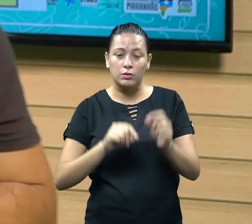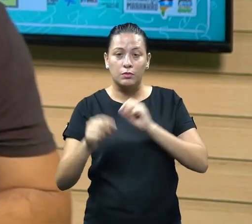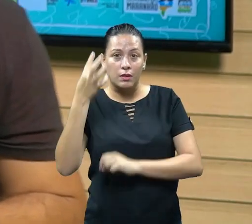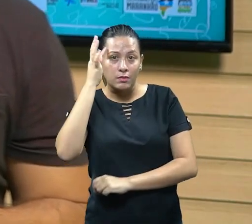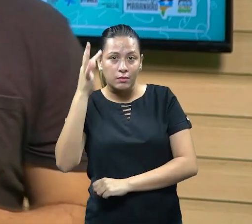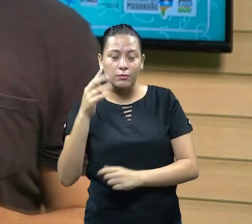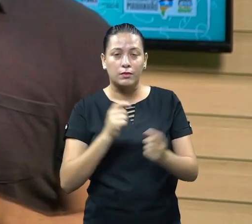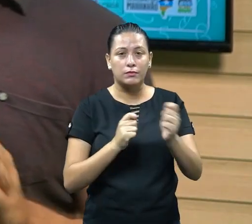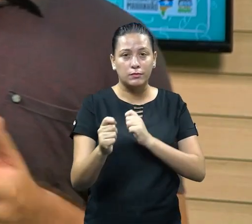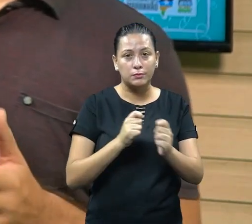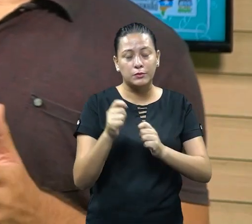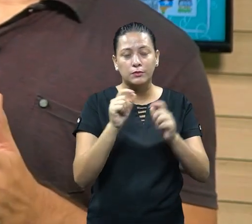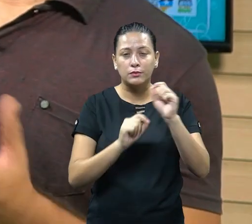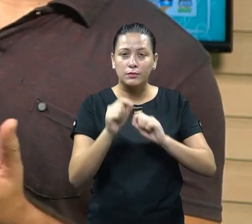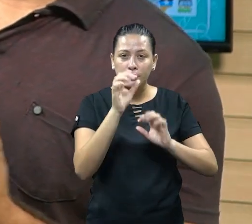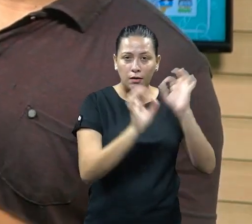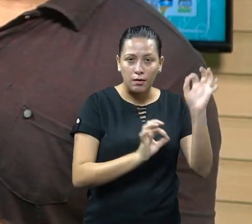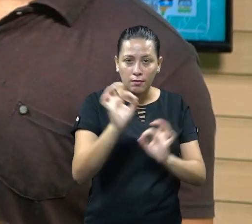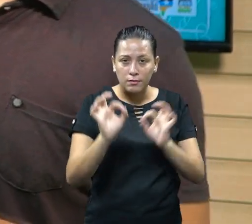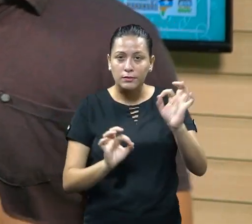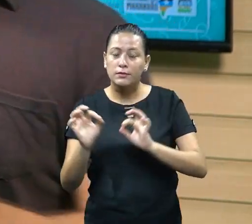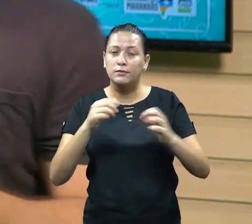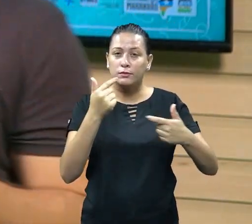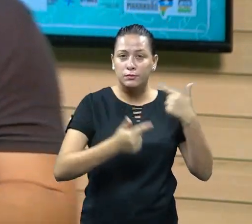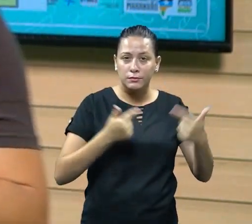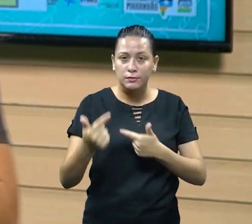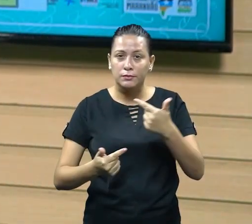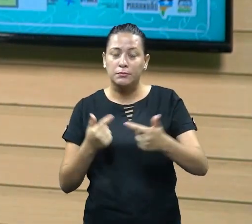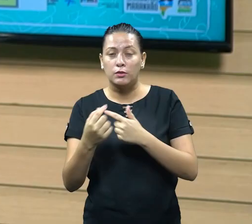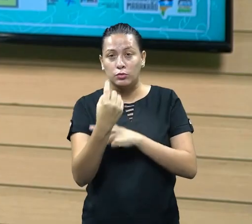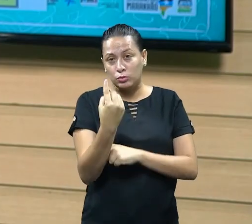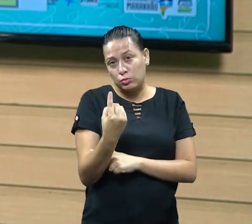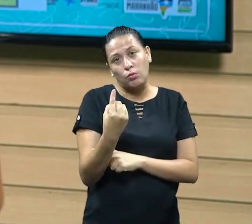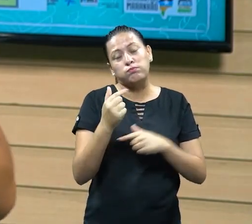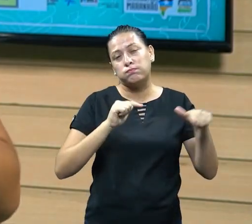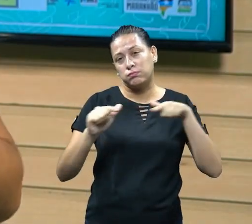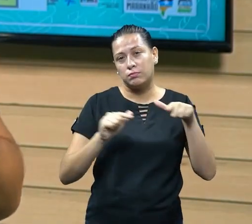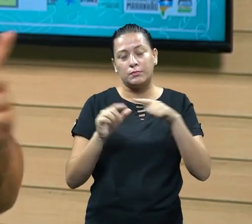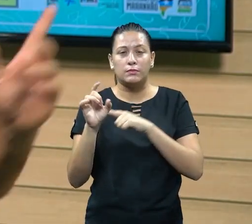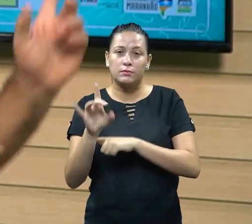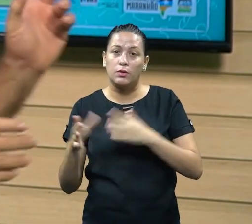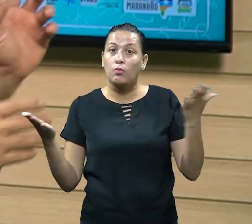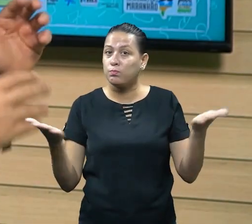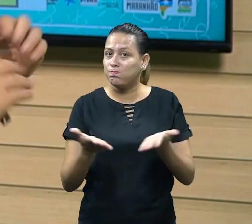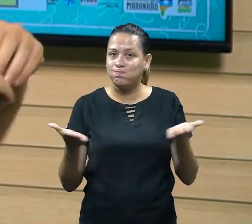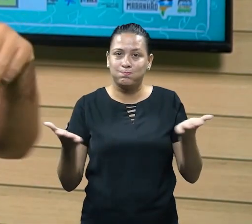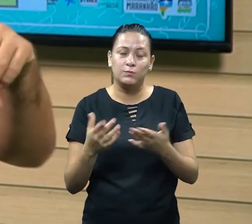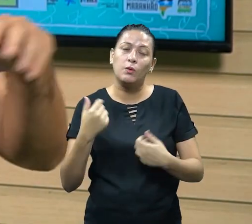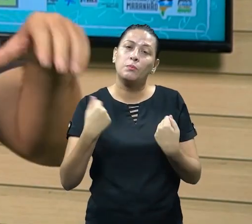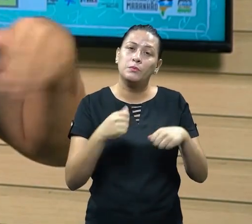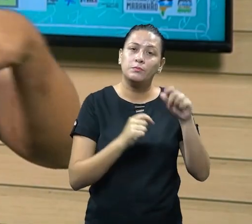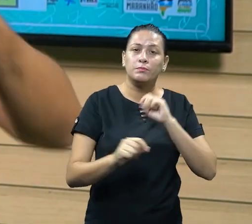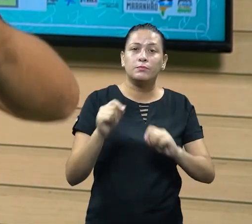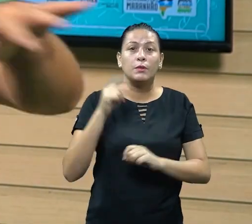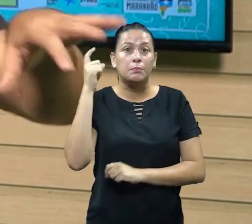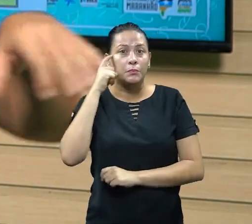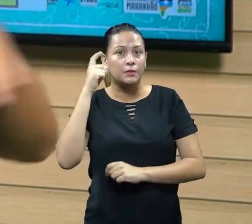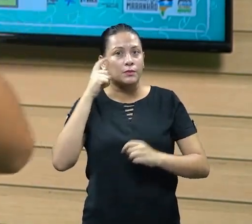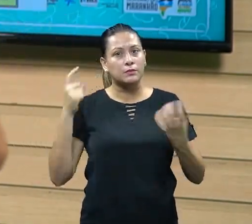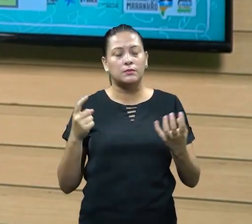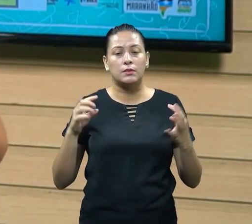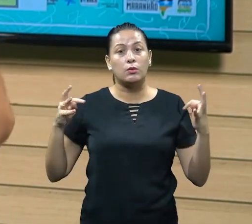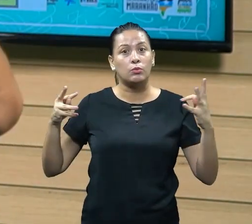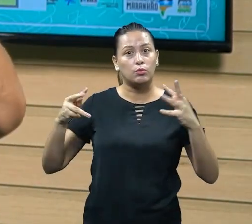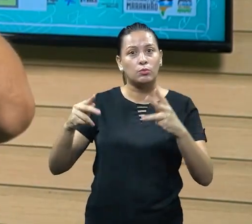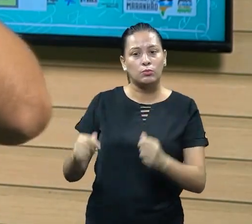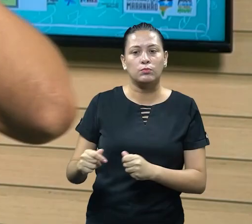da administração, que era a especialização das tarefas, onde o empregado fazia uma só atividade, né? Hoje não, hoje tu tem que ser multifuncional, tem que